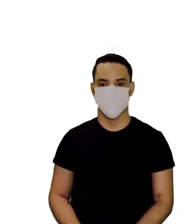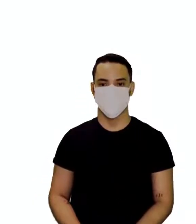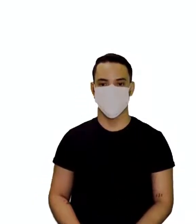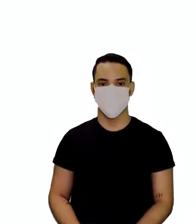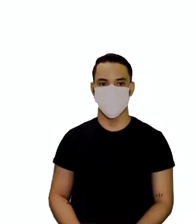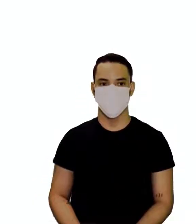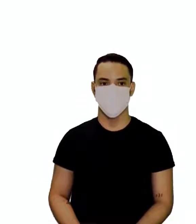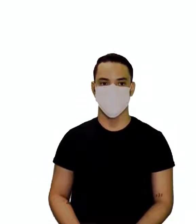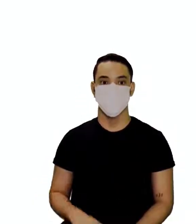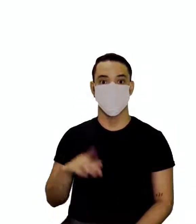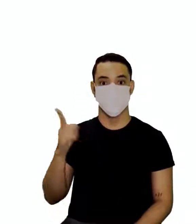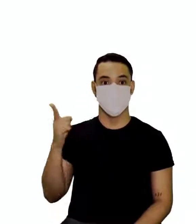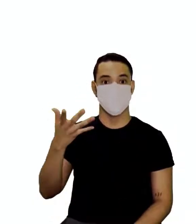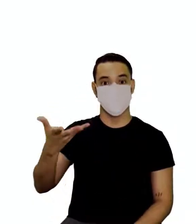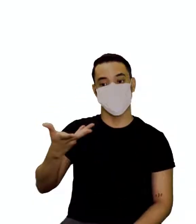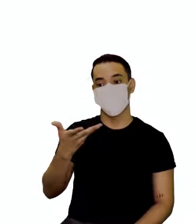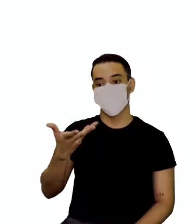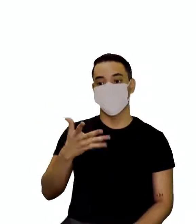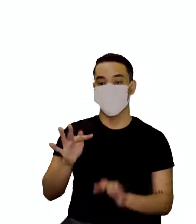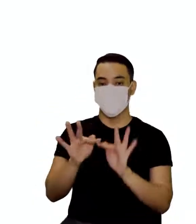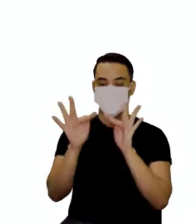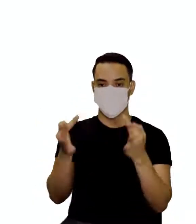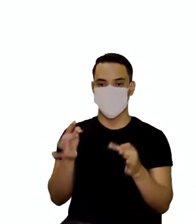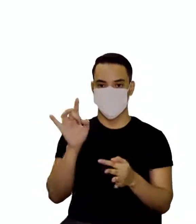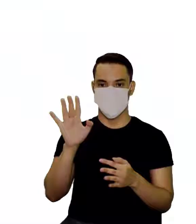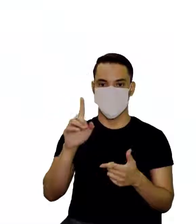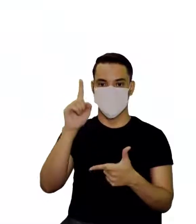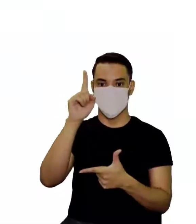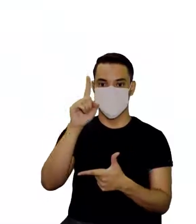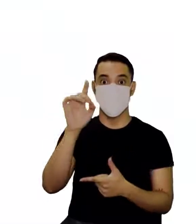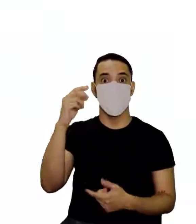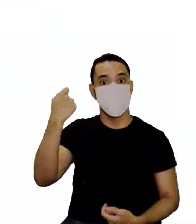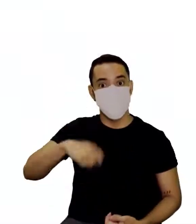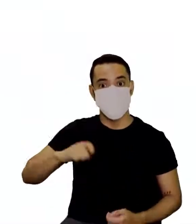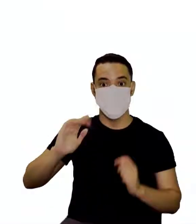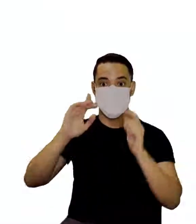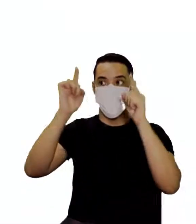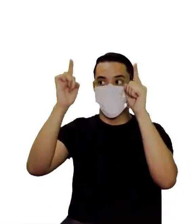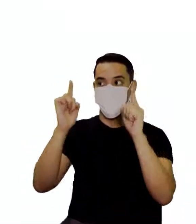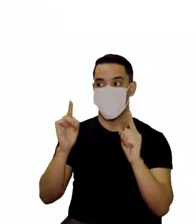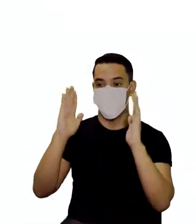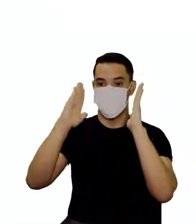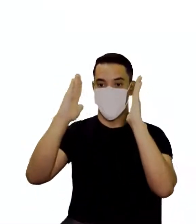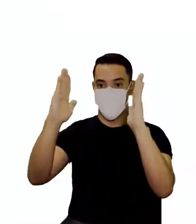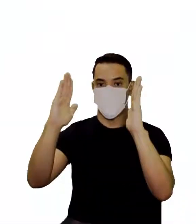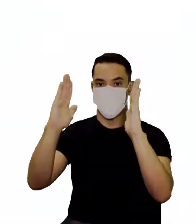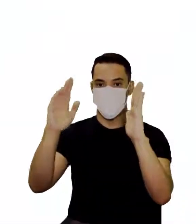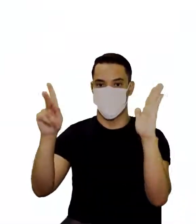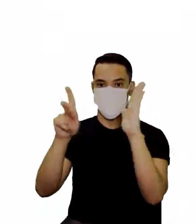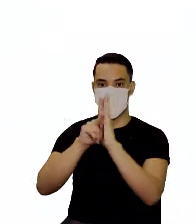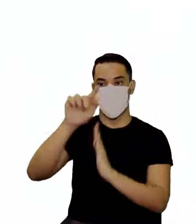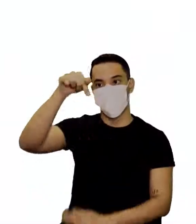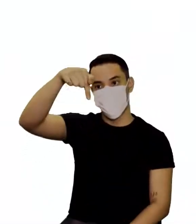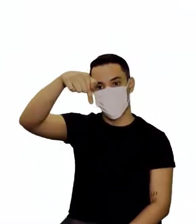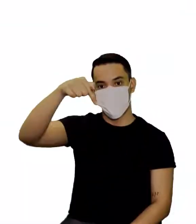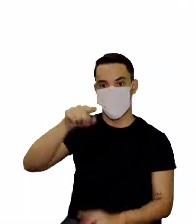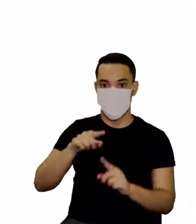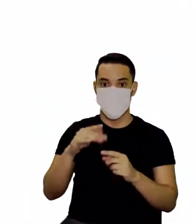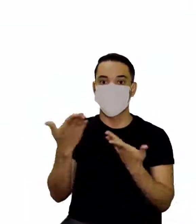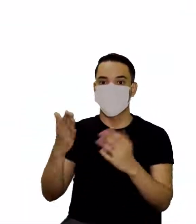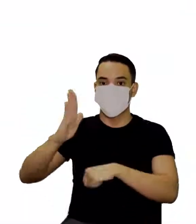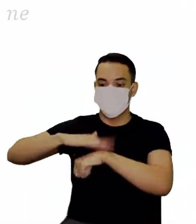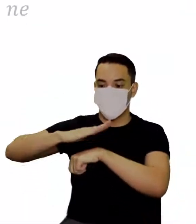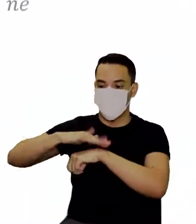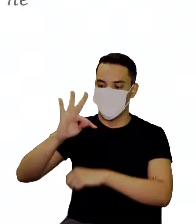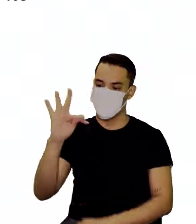A corrente elétrica ela é bem simples, só é dividir o módulo da carga pelo tempo. Quantas cargas